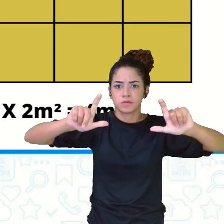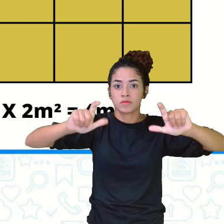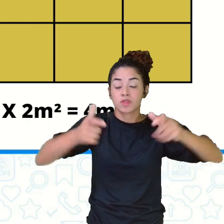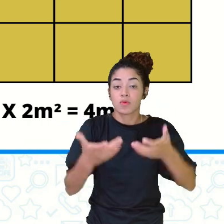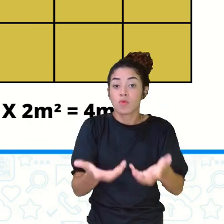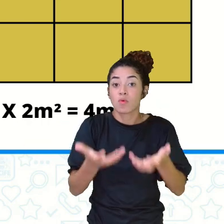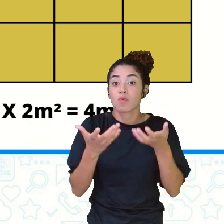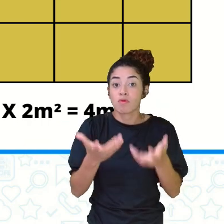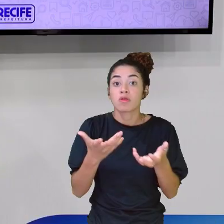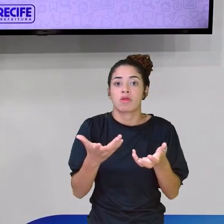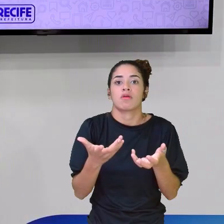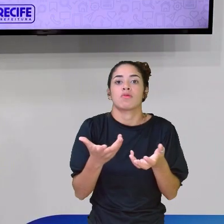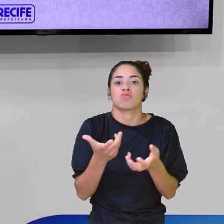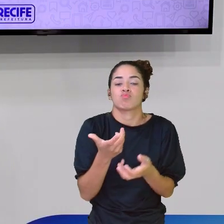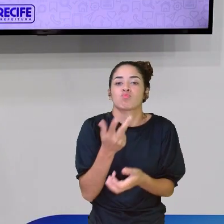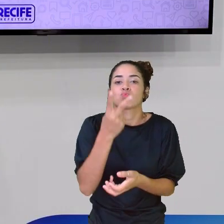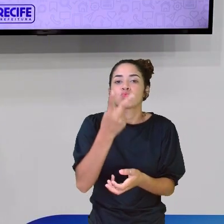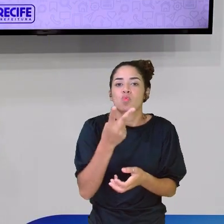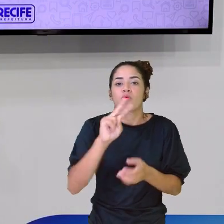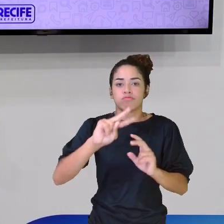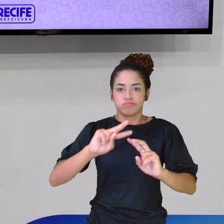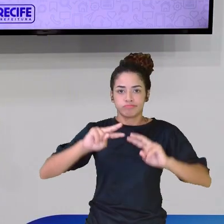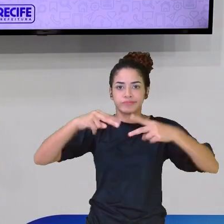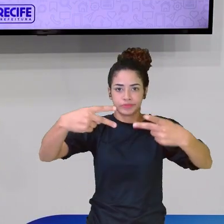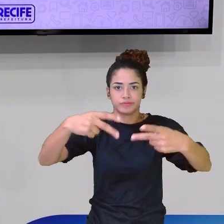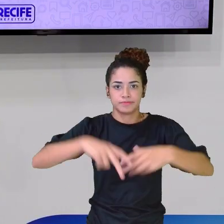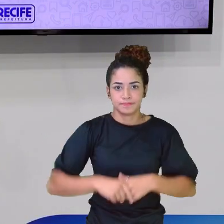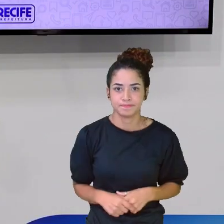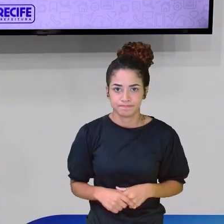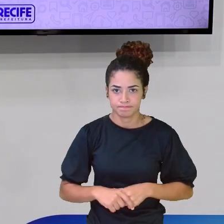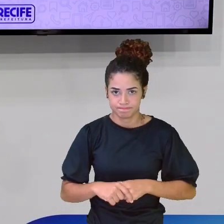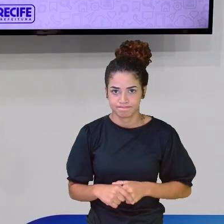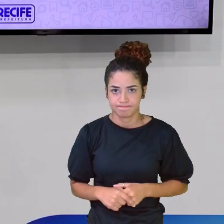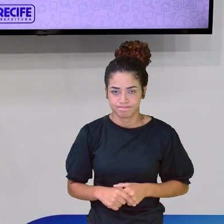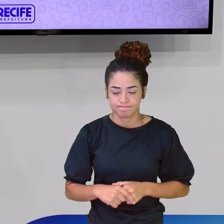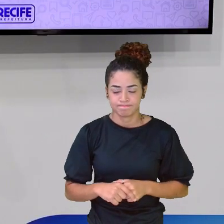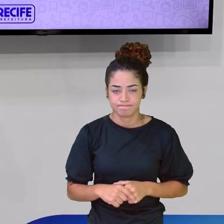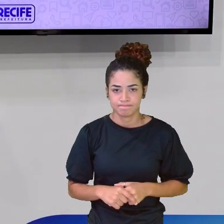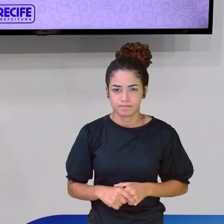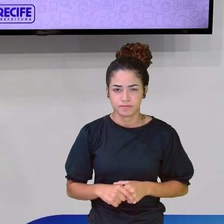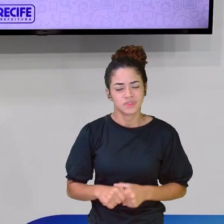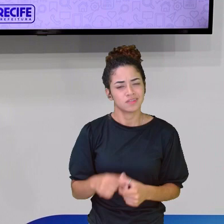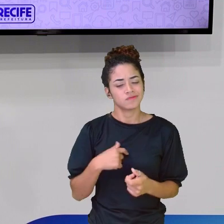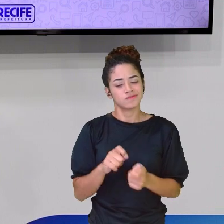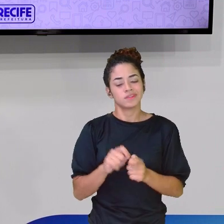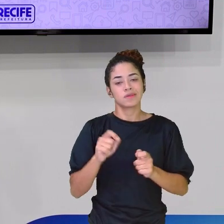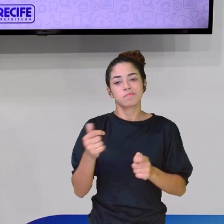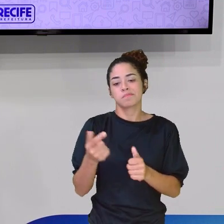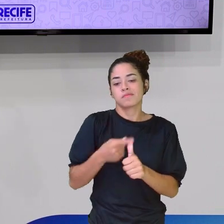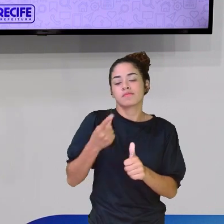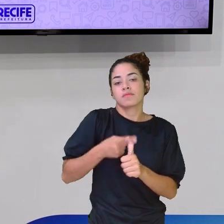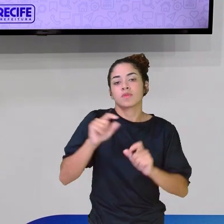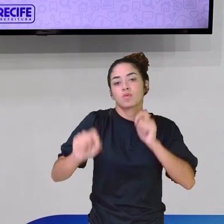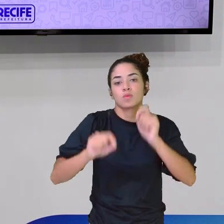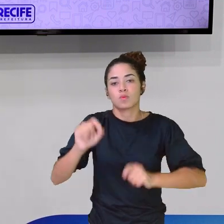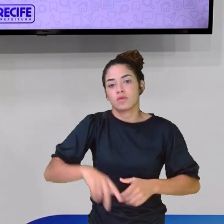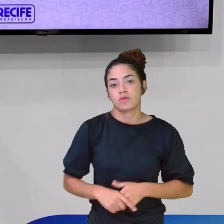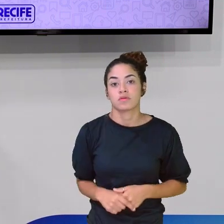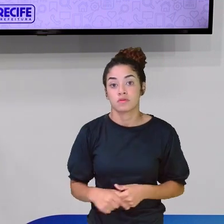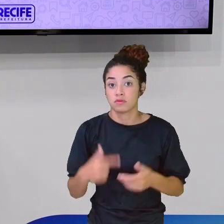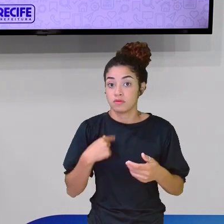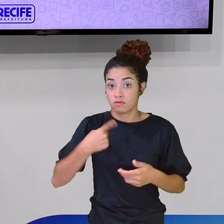em 2 vezes. Eu quero ampliar em 2 vezes. O que é que eu vou fazer primeiro? Eu